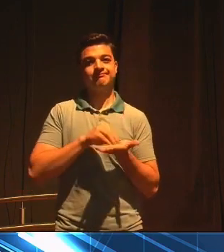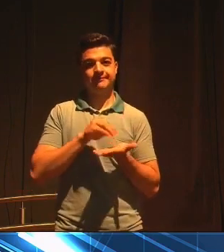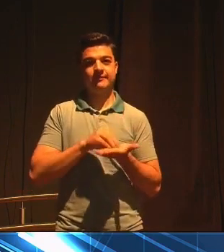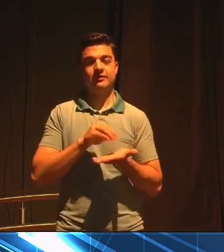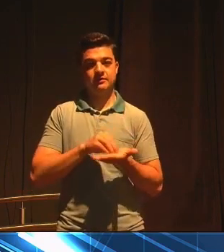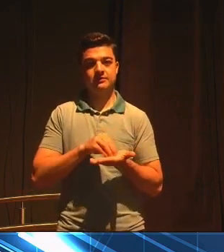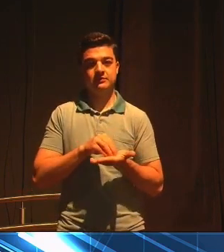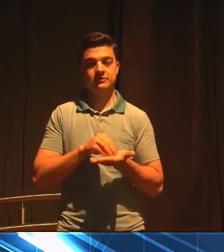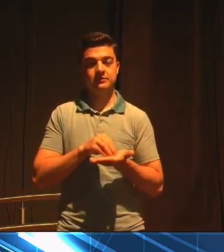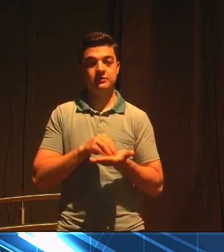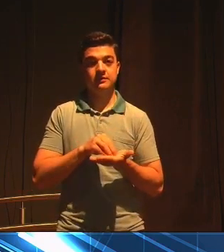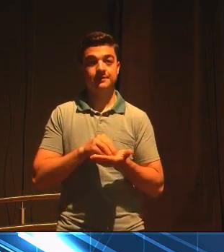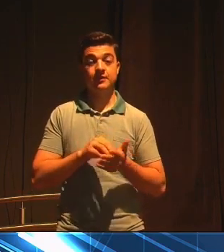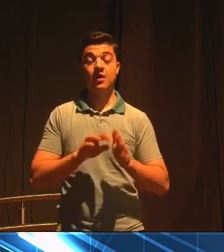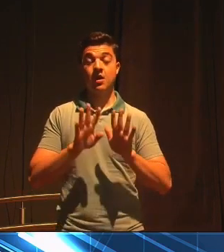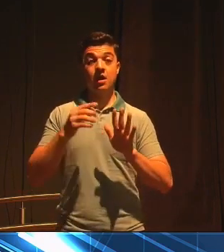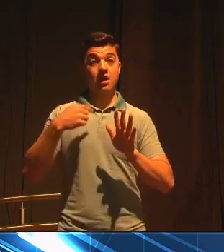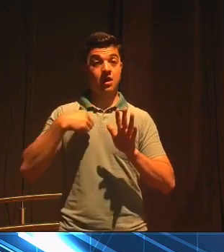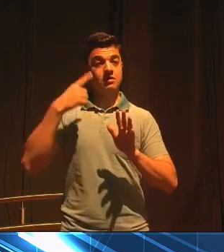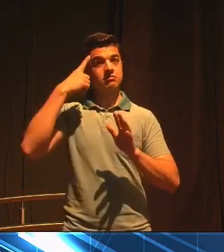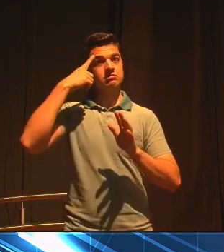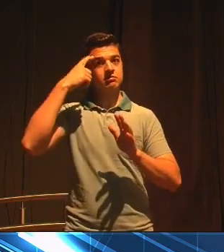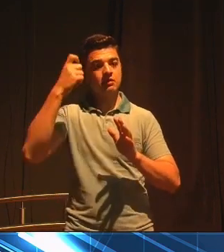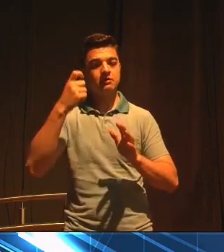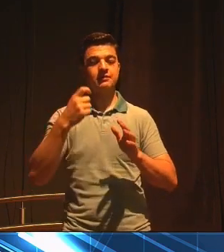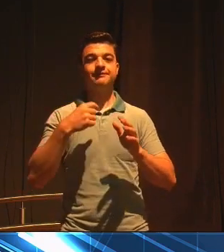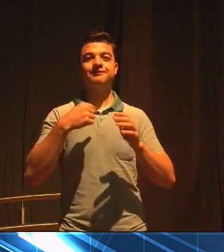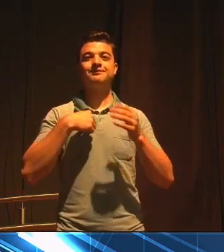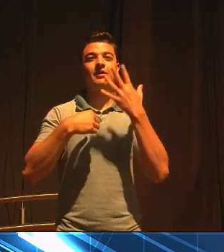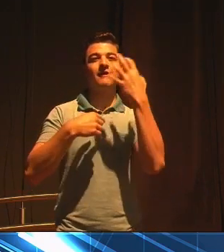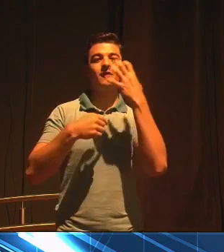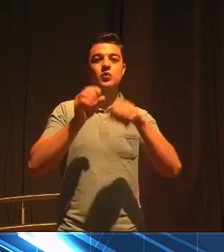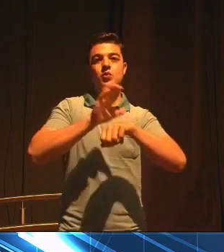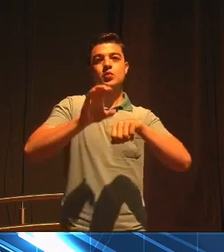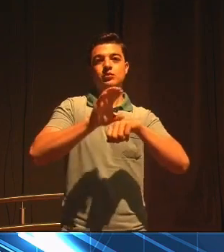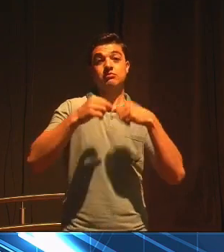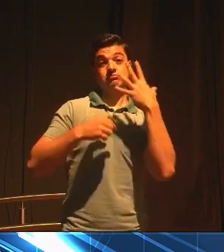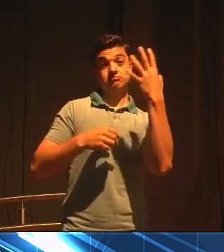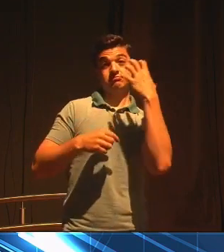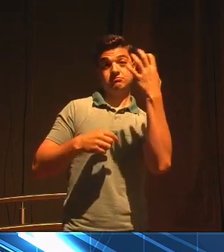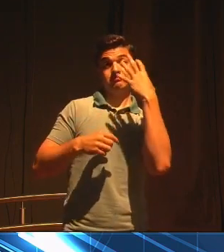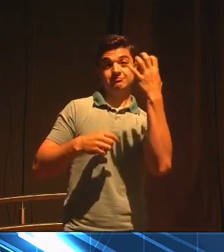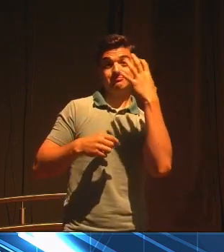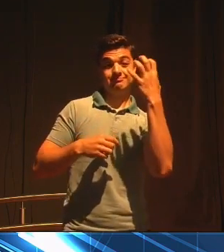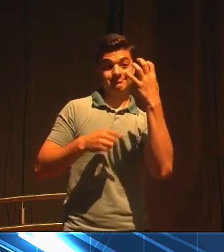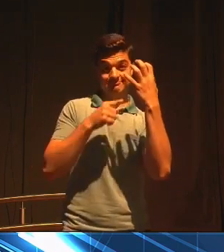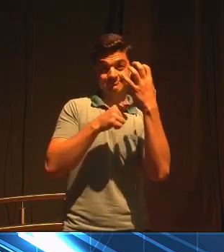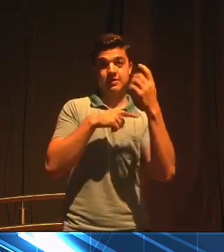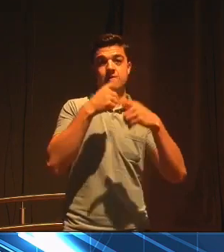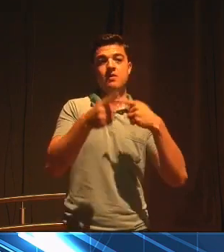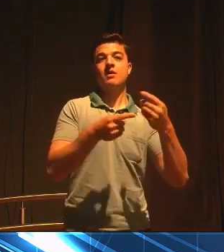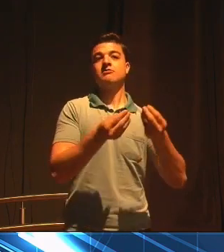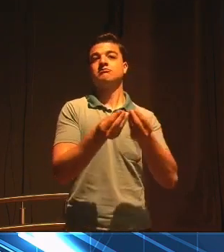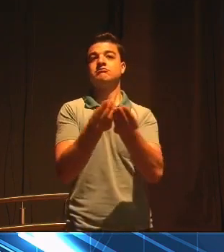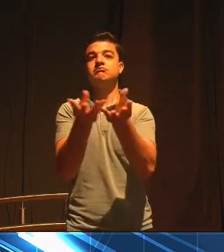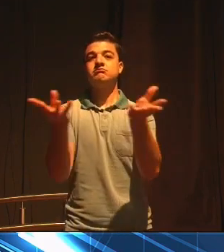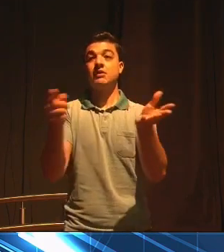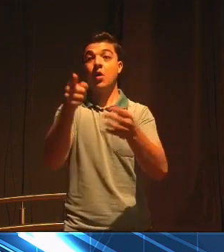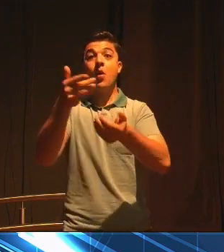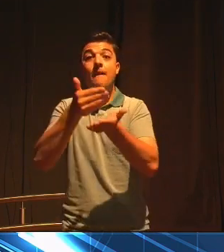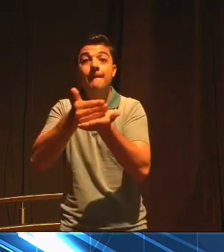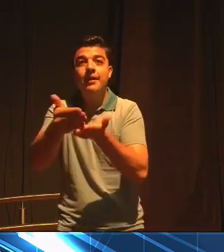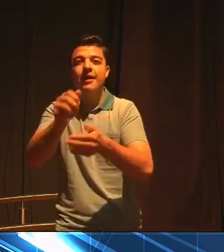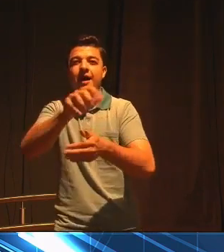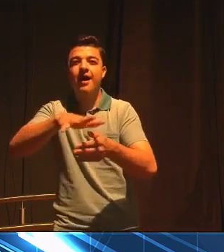eu desenvolvi e gravei esses cursos para ajudar quem está iniciando na área ou quem está dentro da área e está um